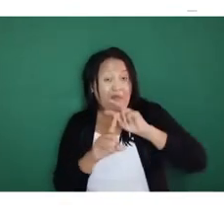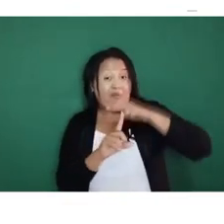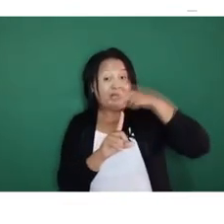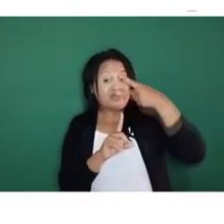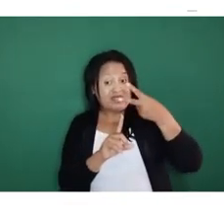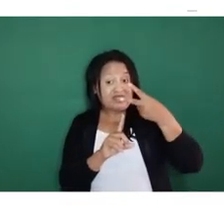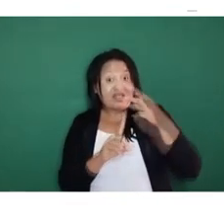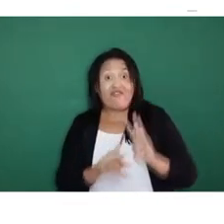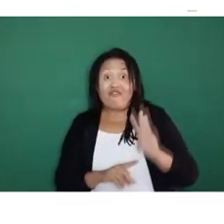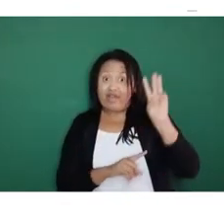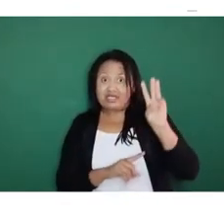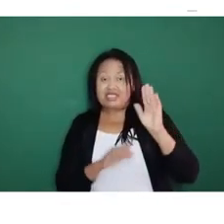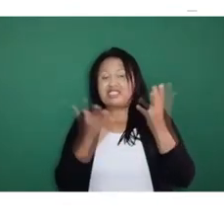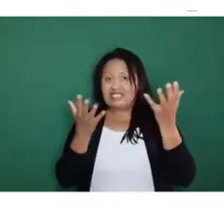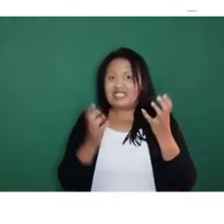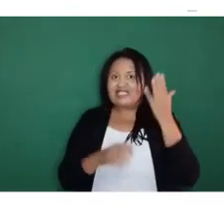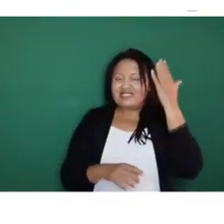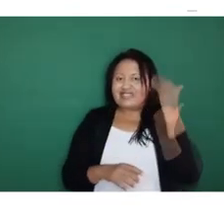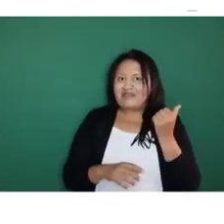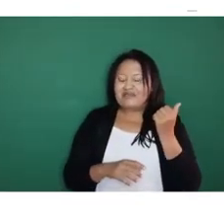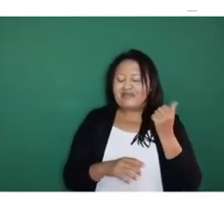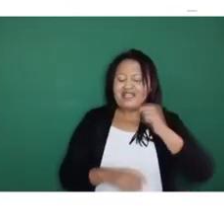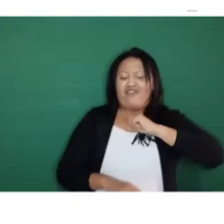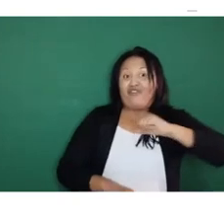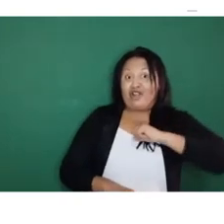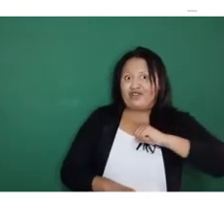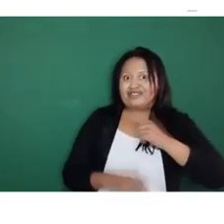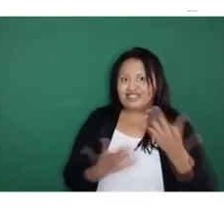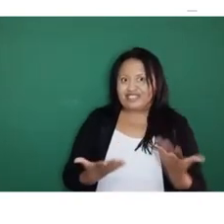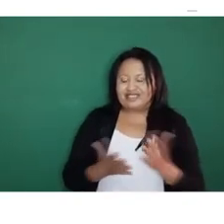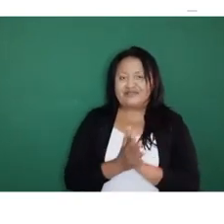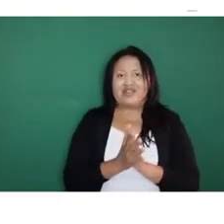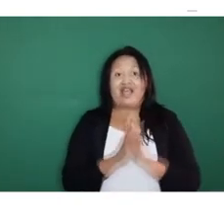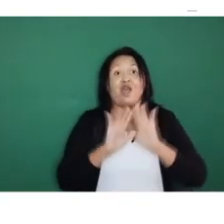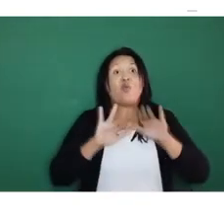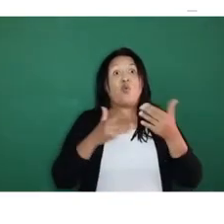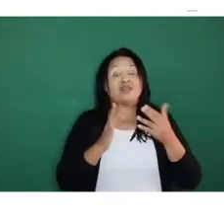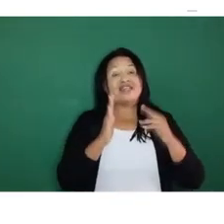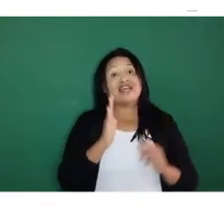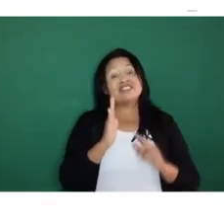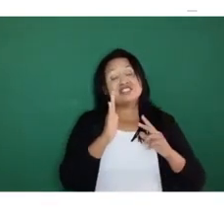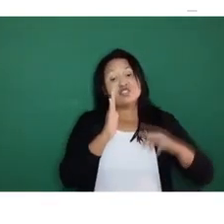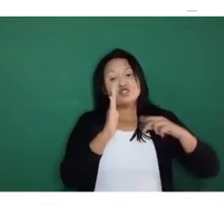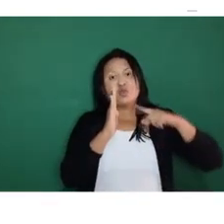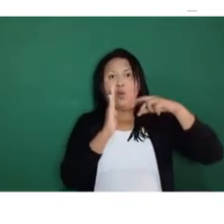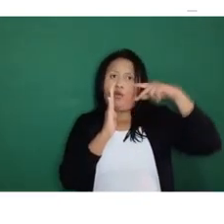ou seja ele quer saber a potência média dessa velocista ao subir esse prédio